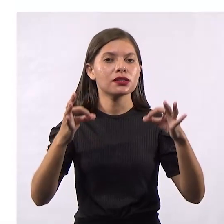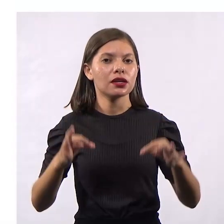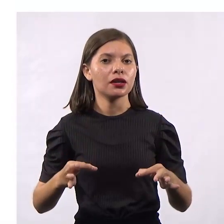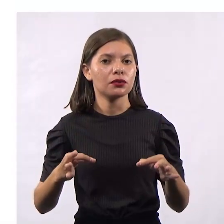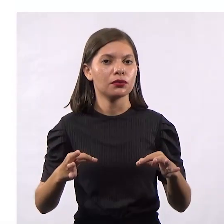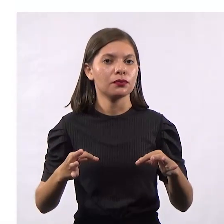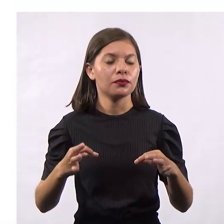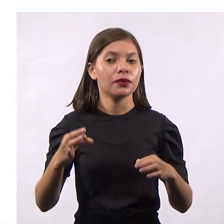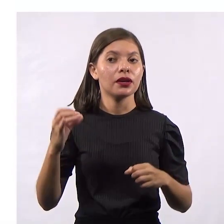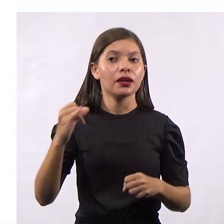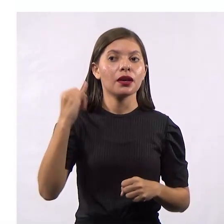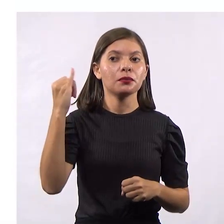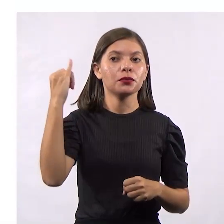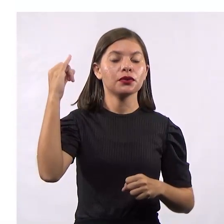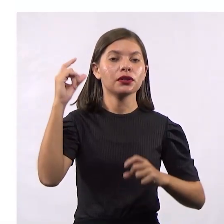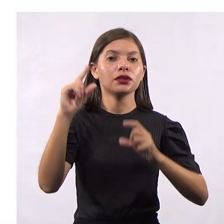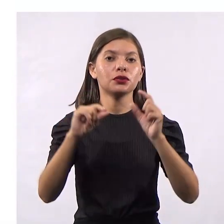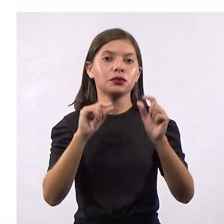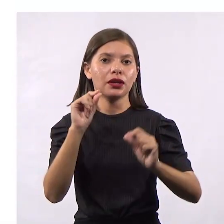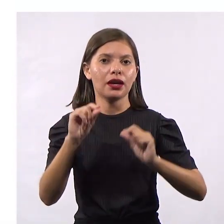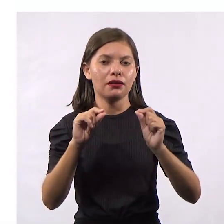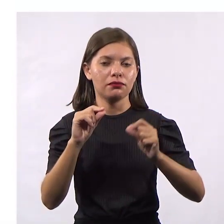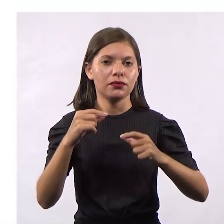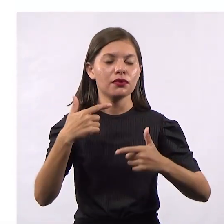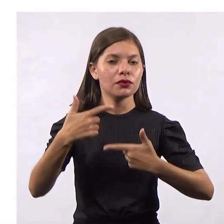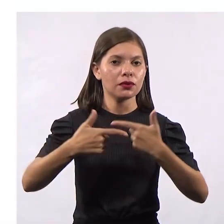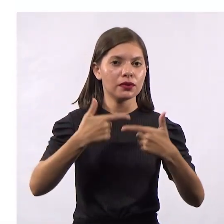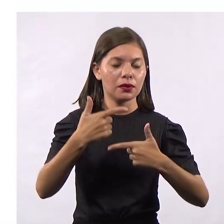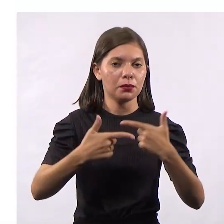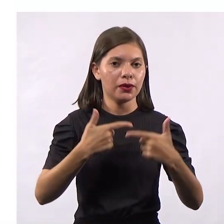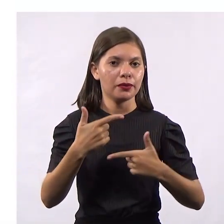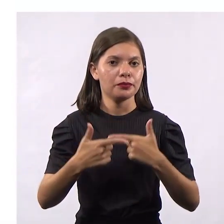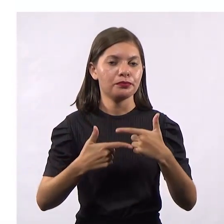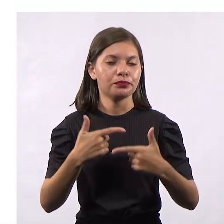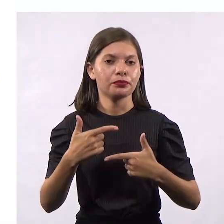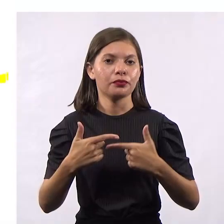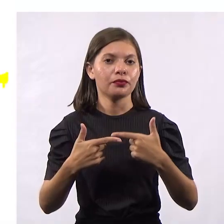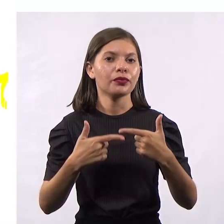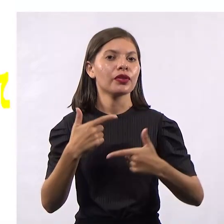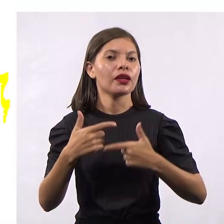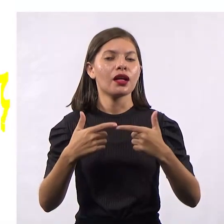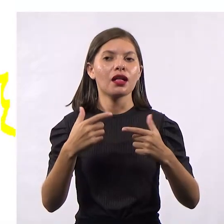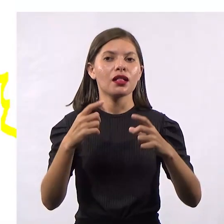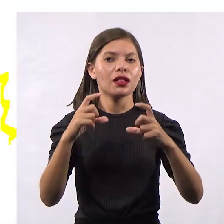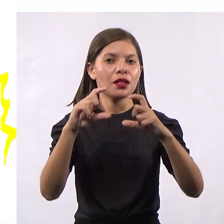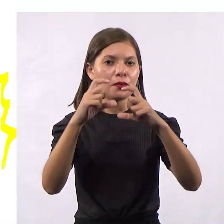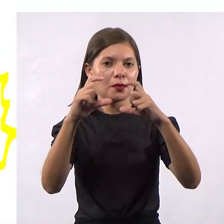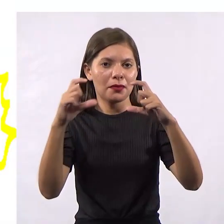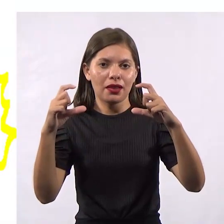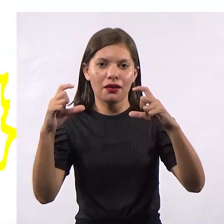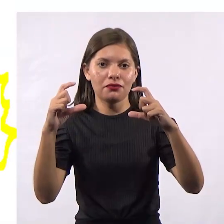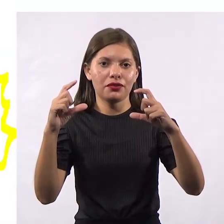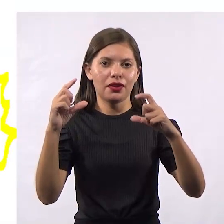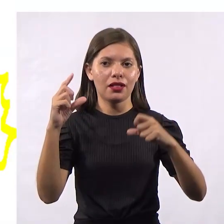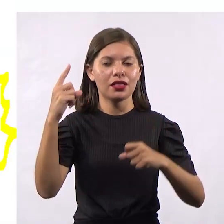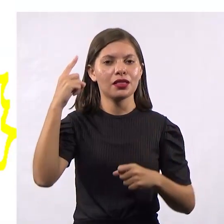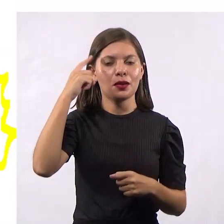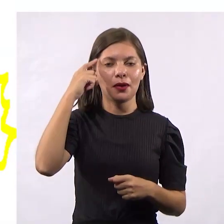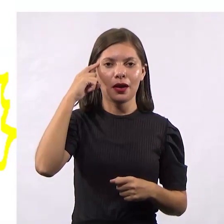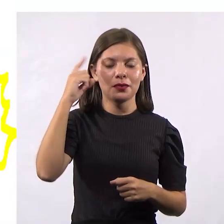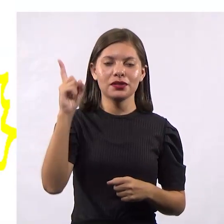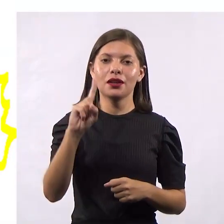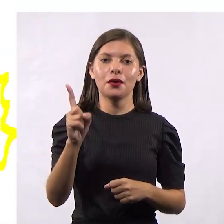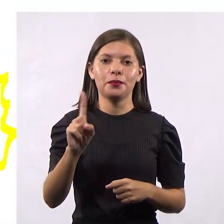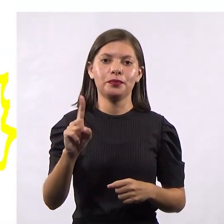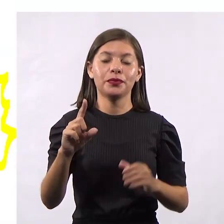adequado. E destacando que esse serviço adequado não é uma palavra que eu tirei da minha